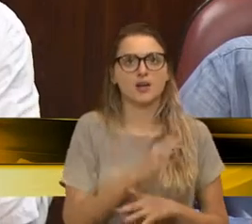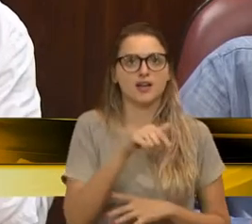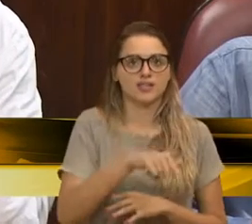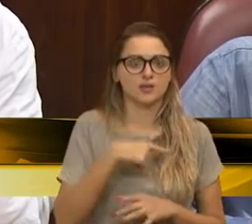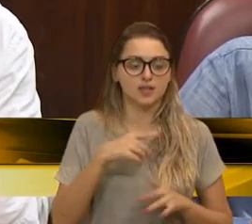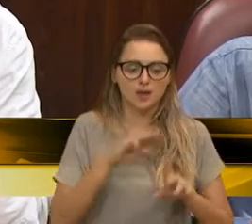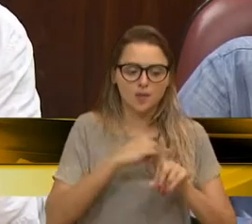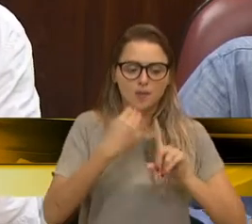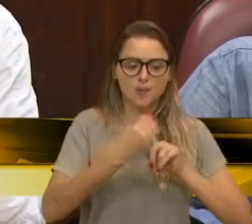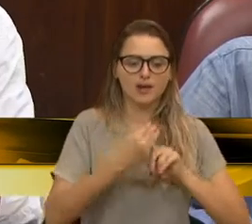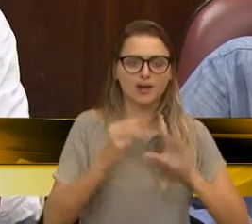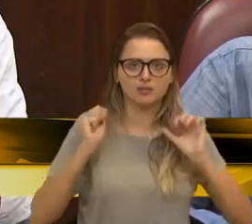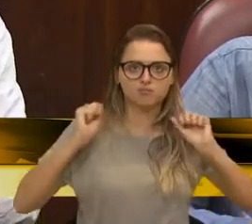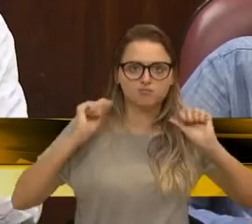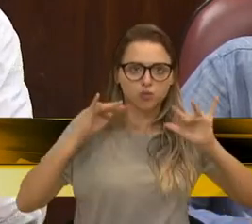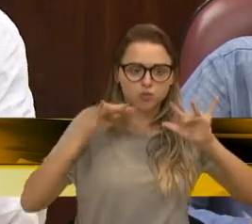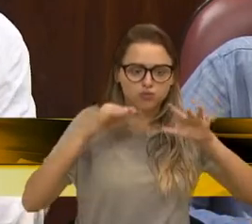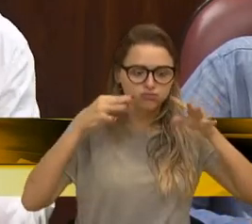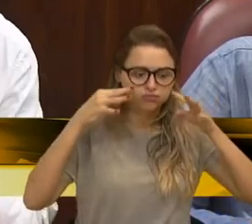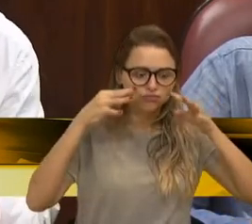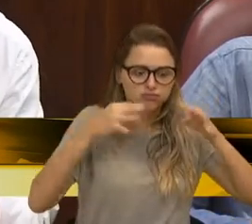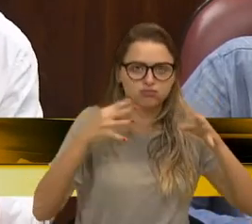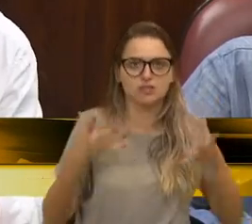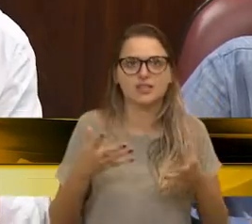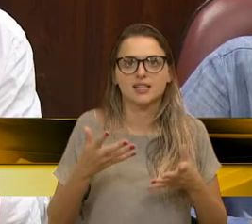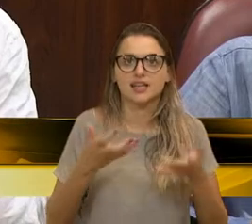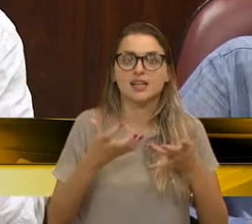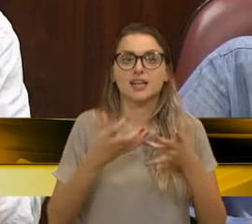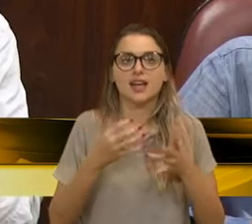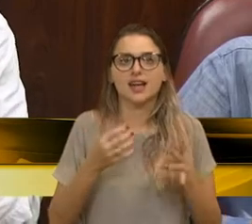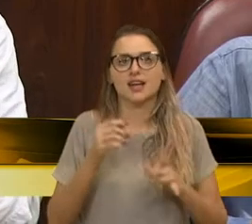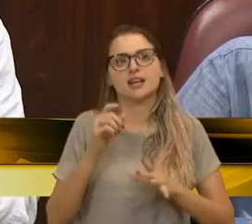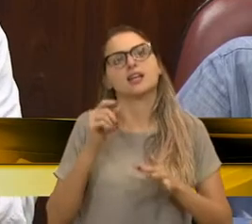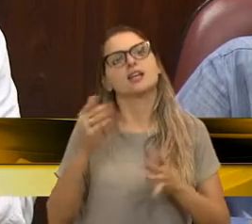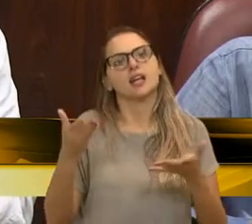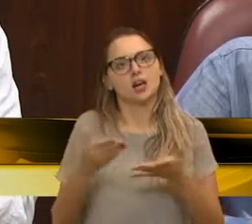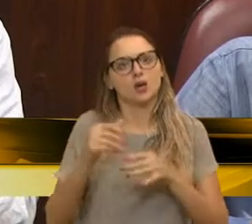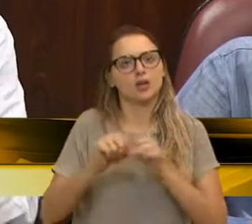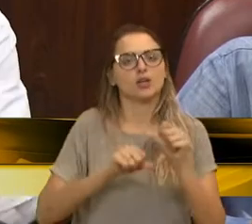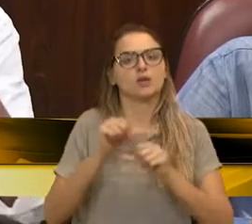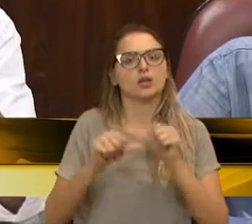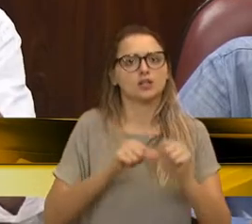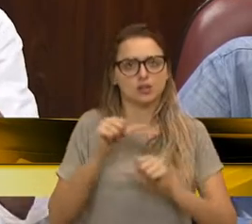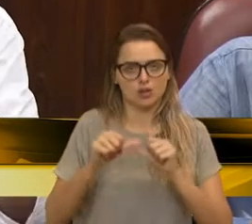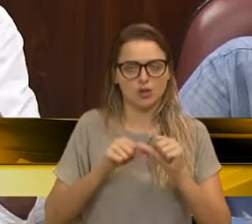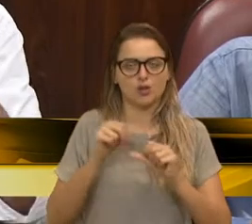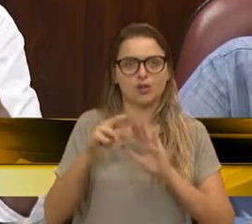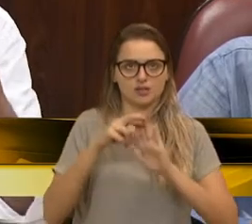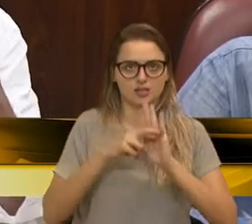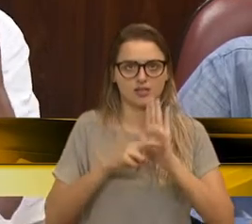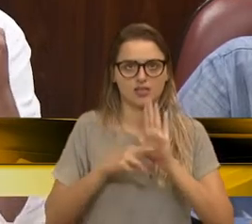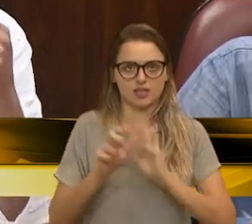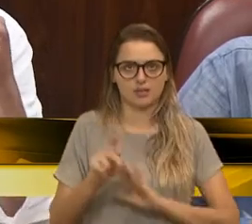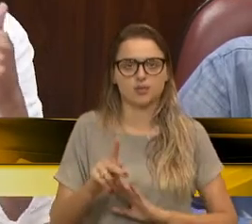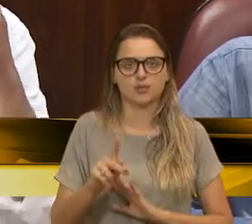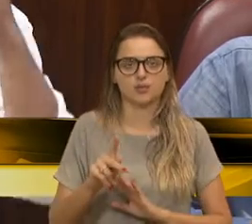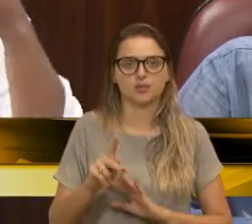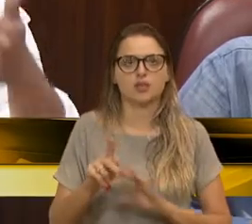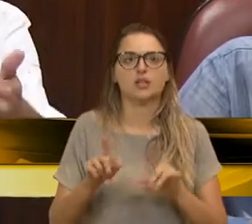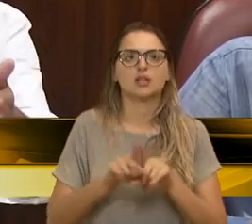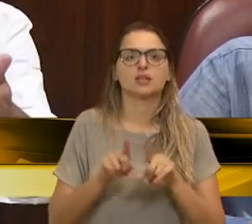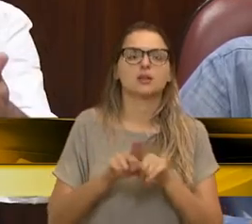grande mercado. Porque hoje a Previdência tem credibilidade. E com essa reforma, e já vou concluir, vereador, e com essa reforma, além